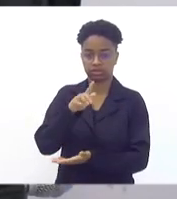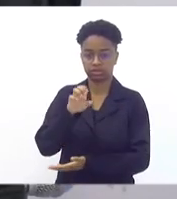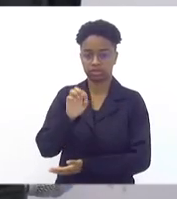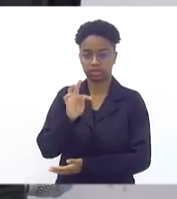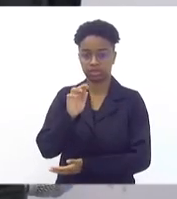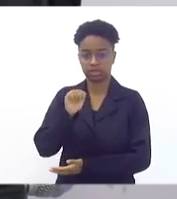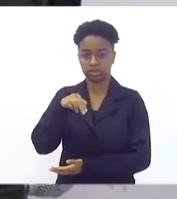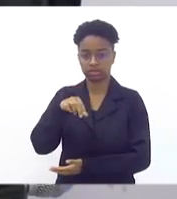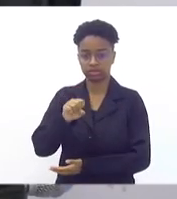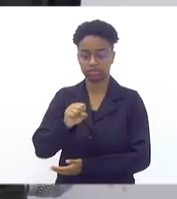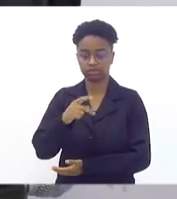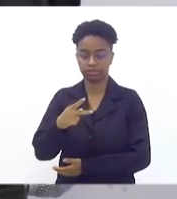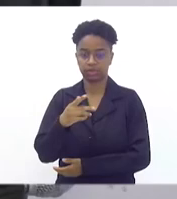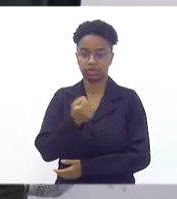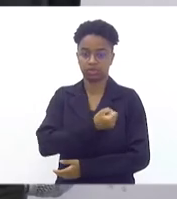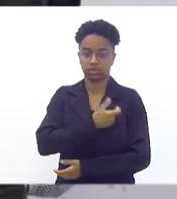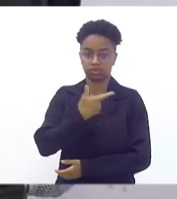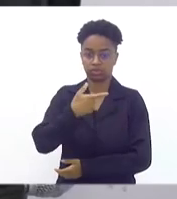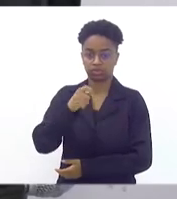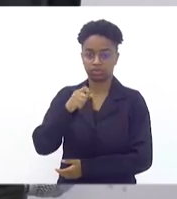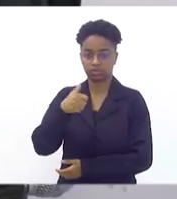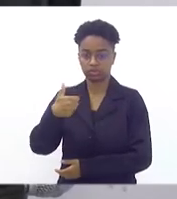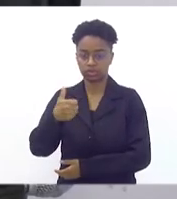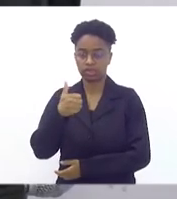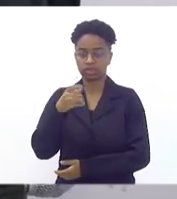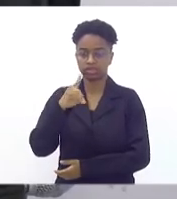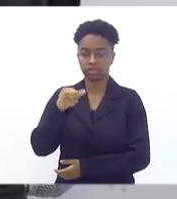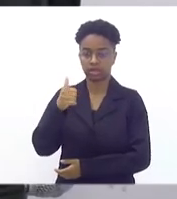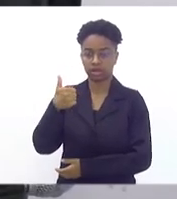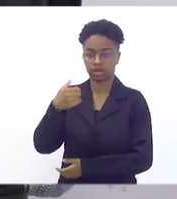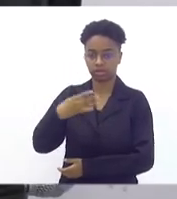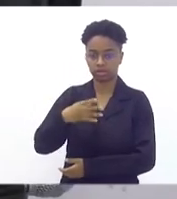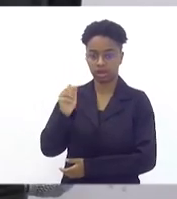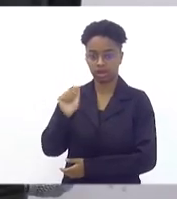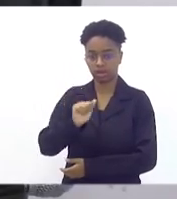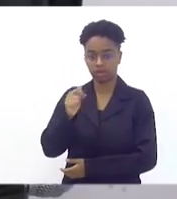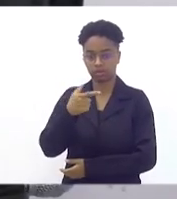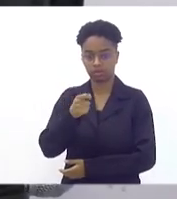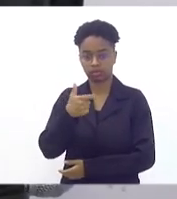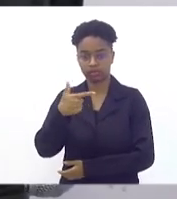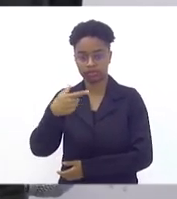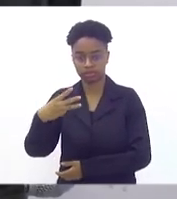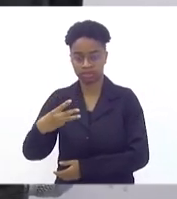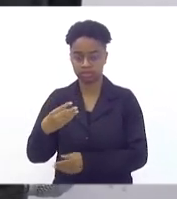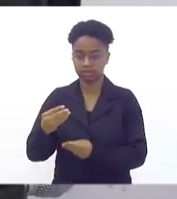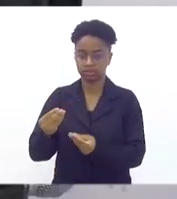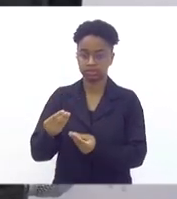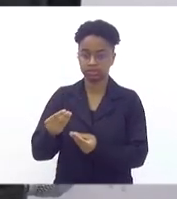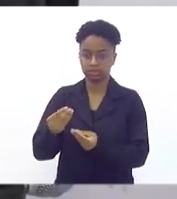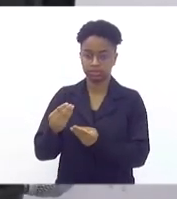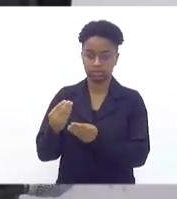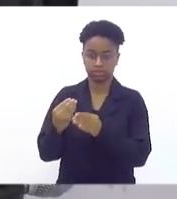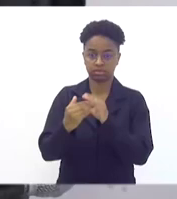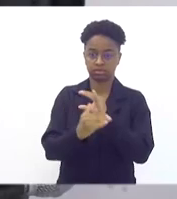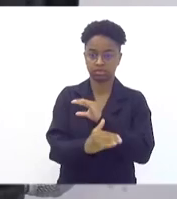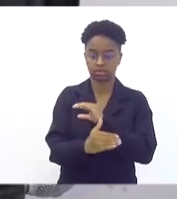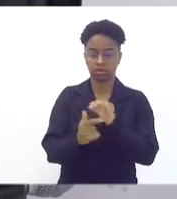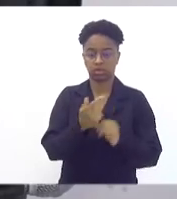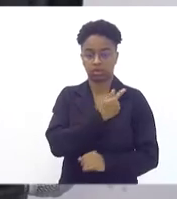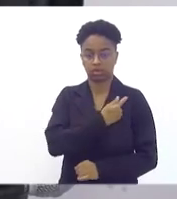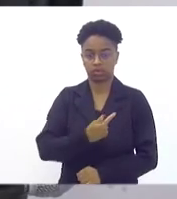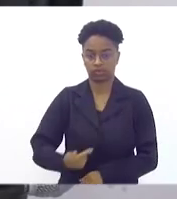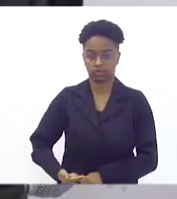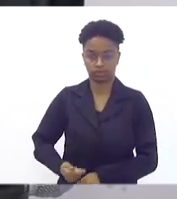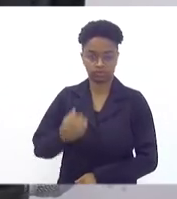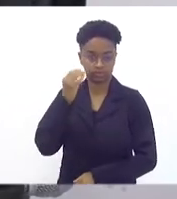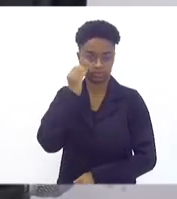201 datado de 14 de agosto de 2023 endereçado Originalmente é o Excelentíssimo Senhor governador do